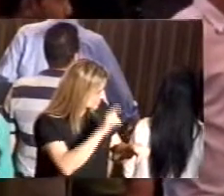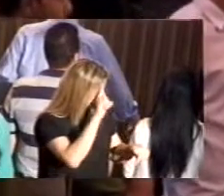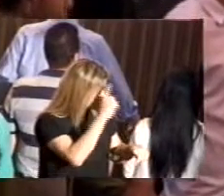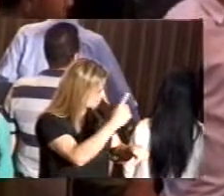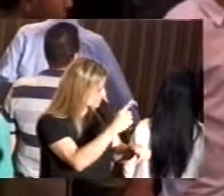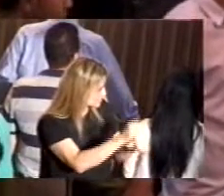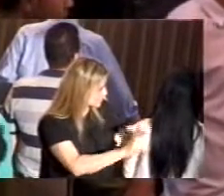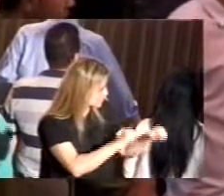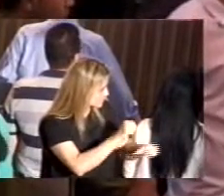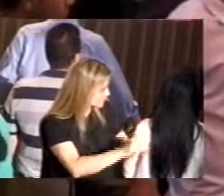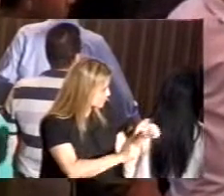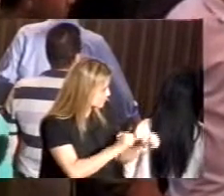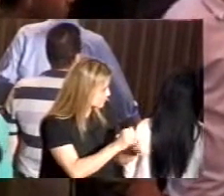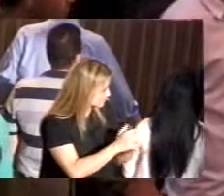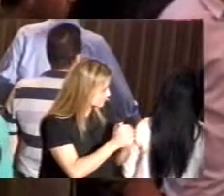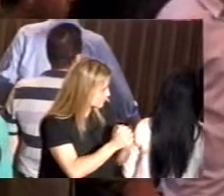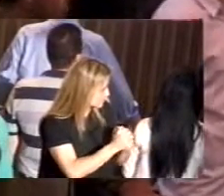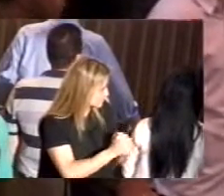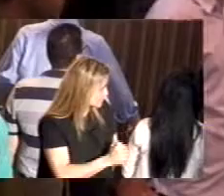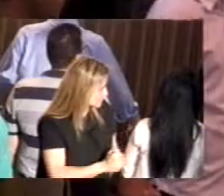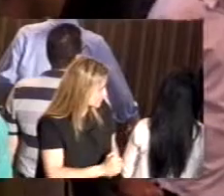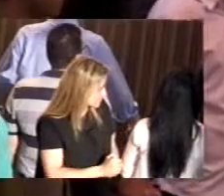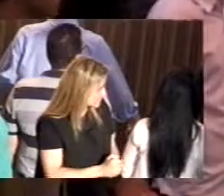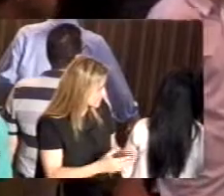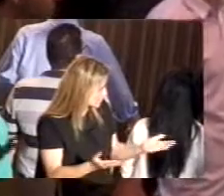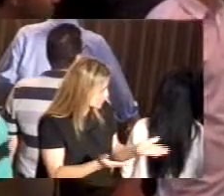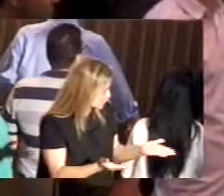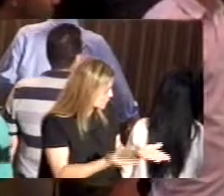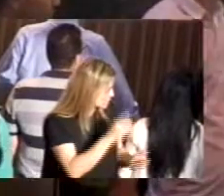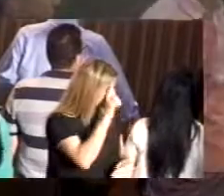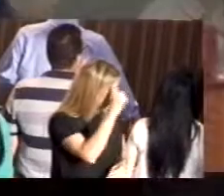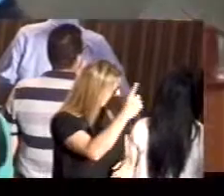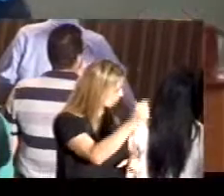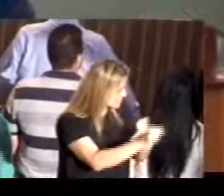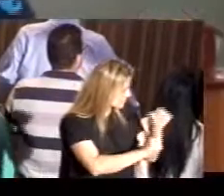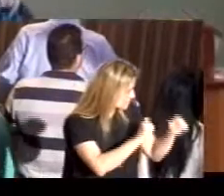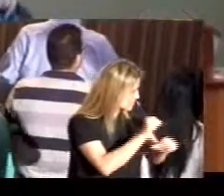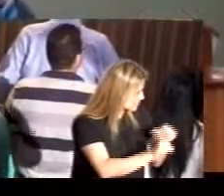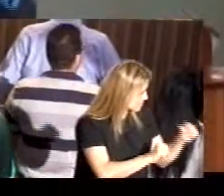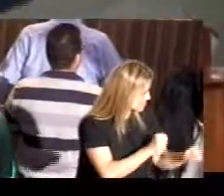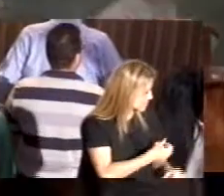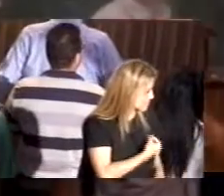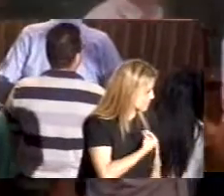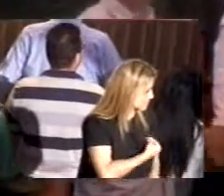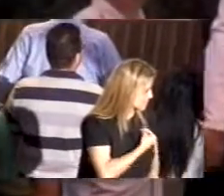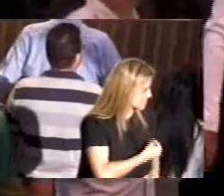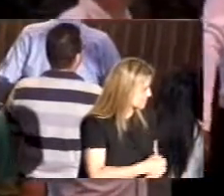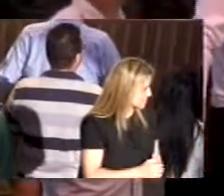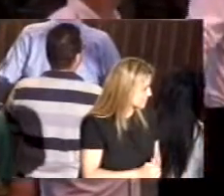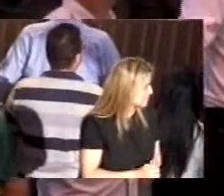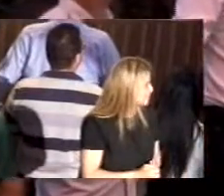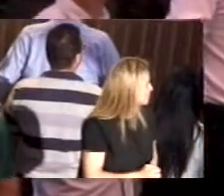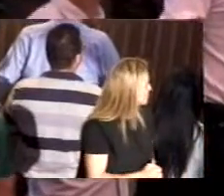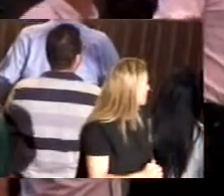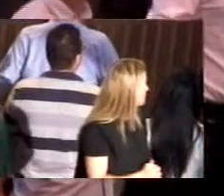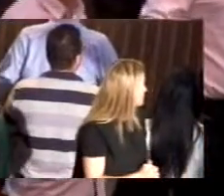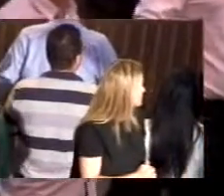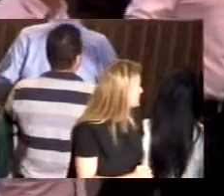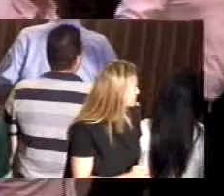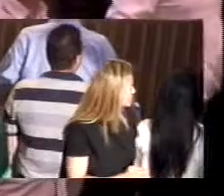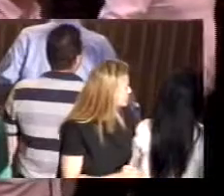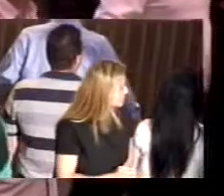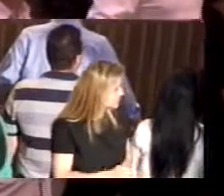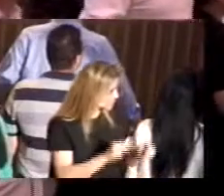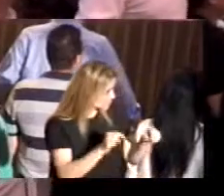quê? Ah, não tem convicção. Vamos dizer junto? Hoje é o dia... E você? Você também. Hoje é o